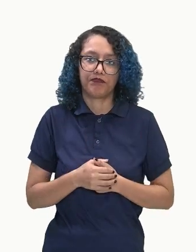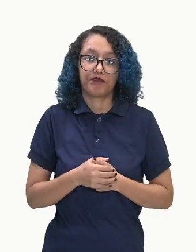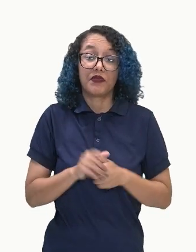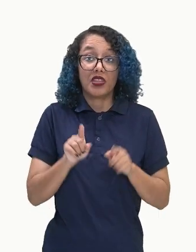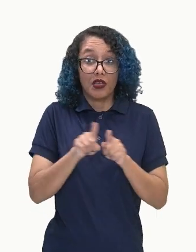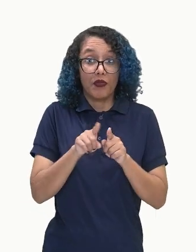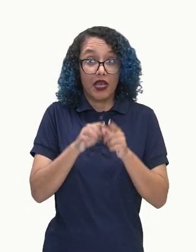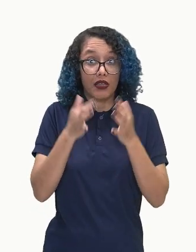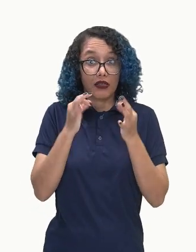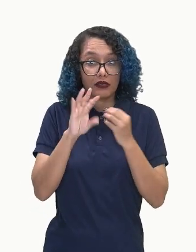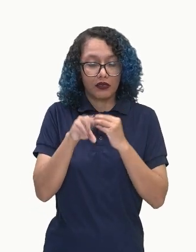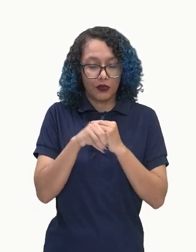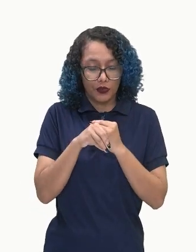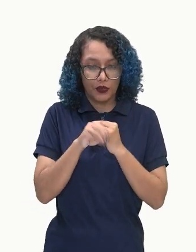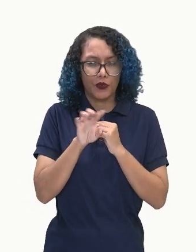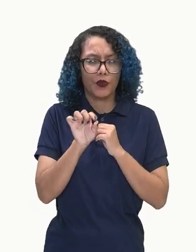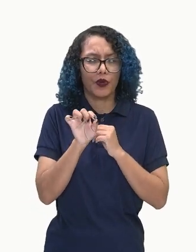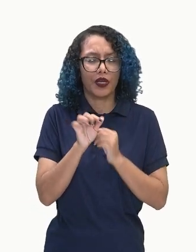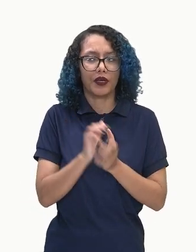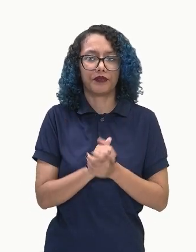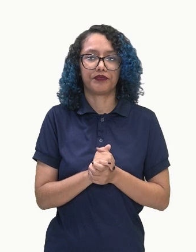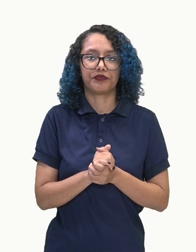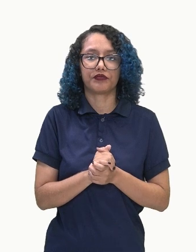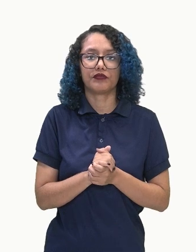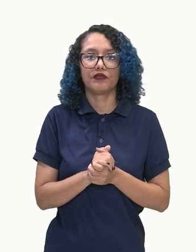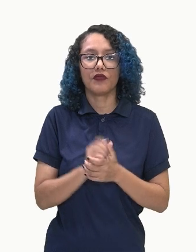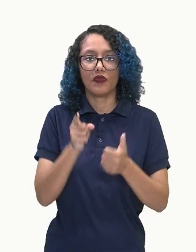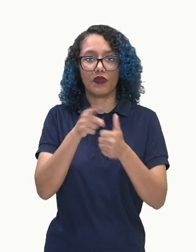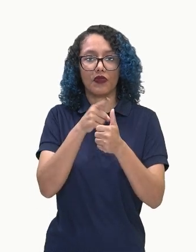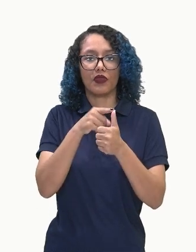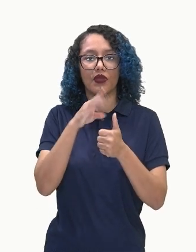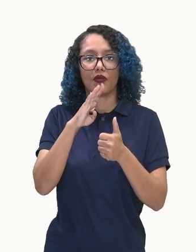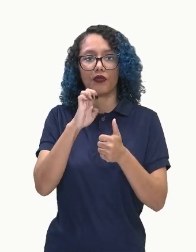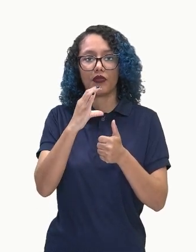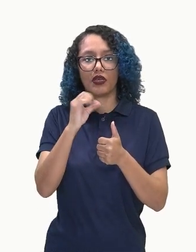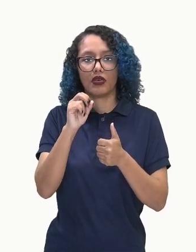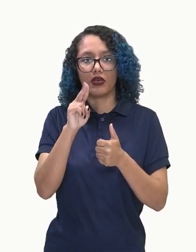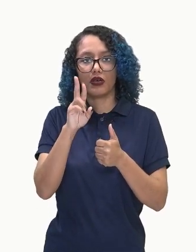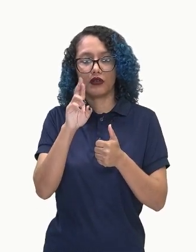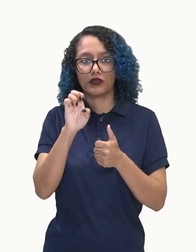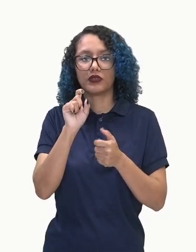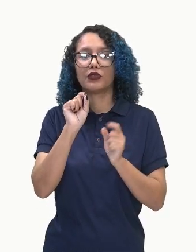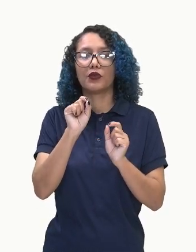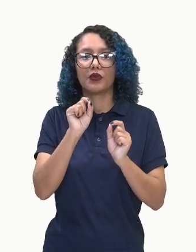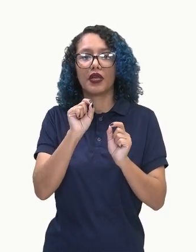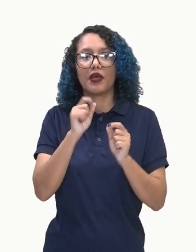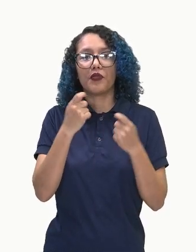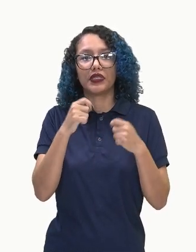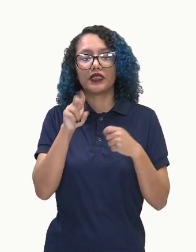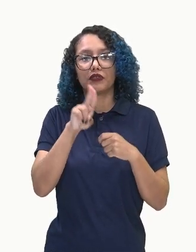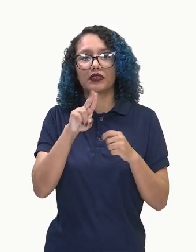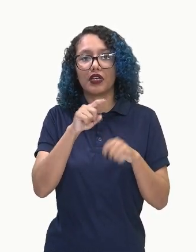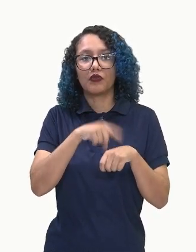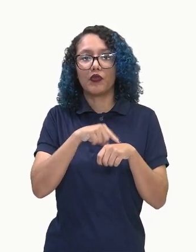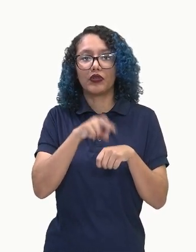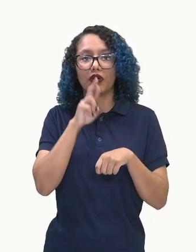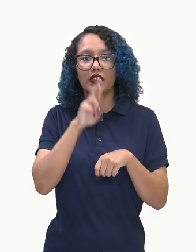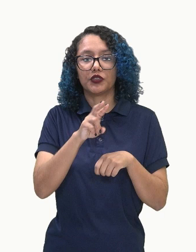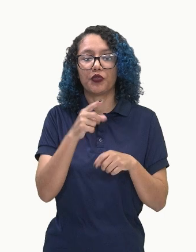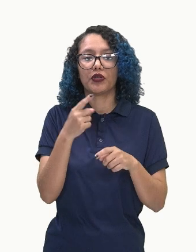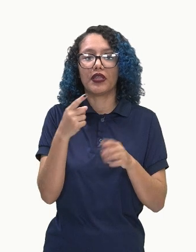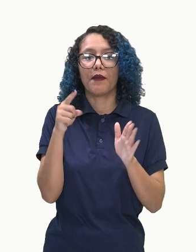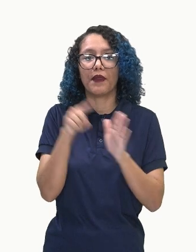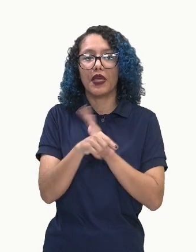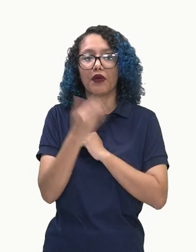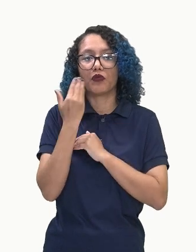chamo a atenção para vocês que o because é a resposta dessa perguntinha aqui, ó. Desse pronome interrogativo, why,